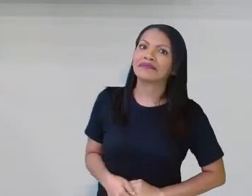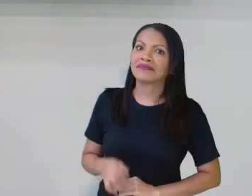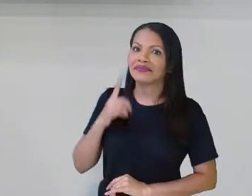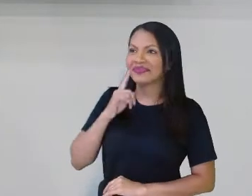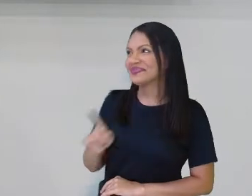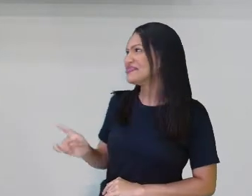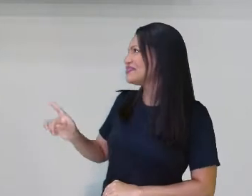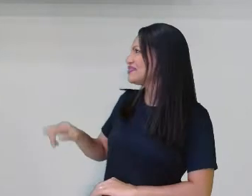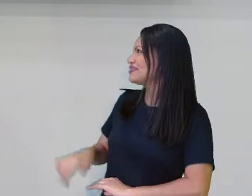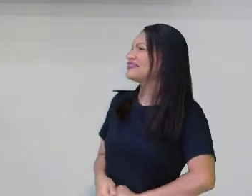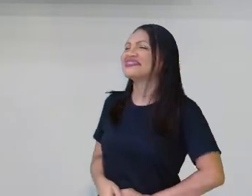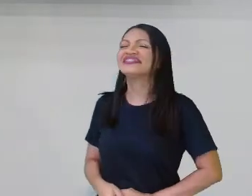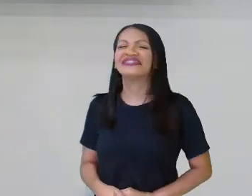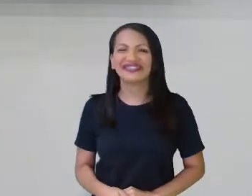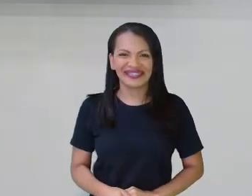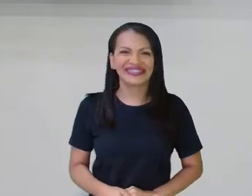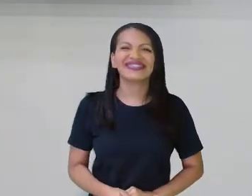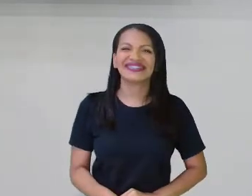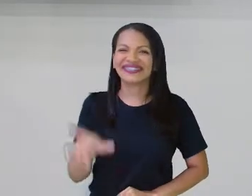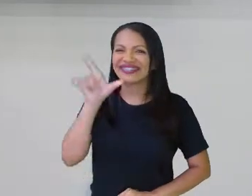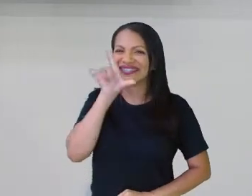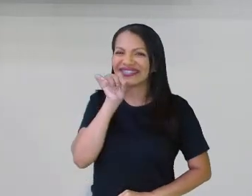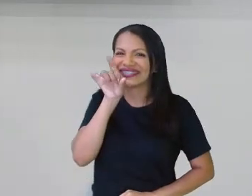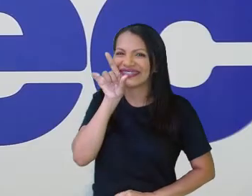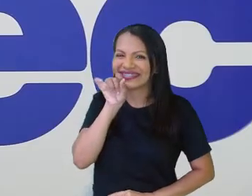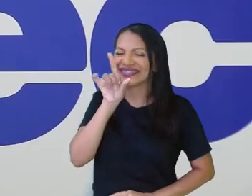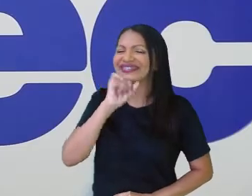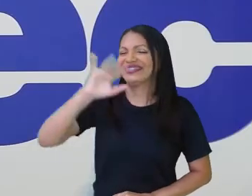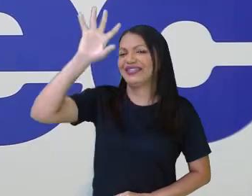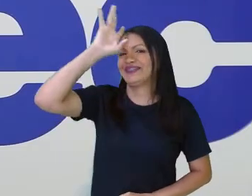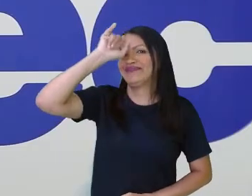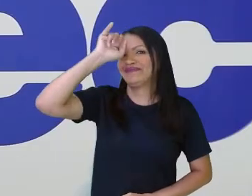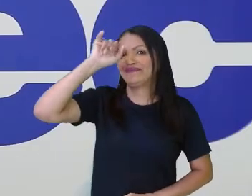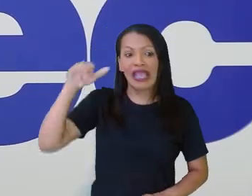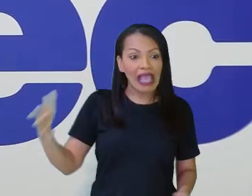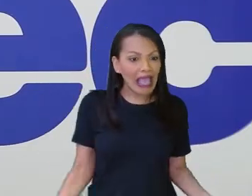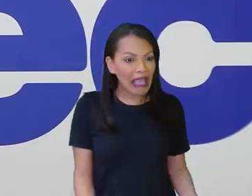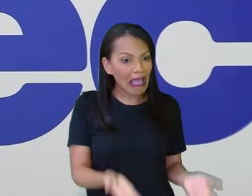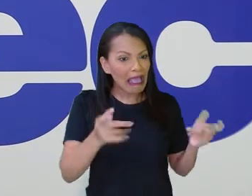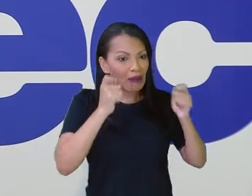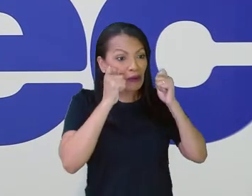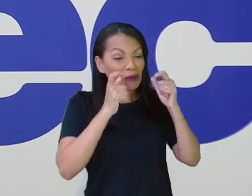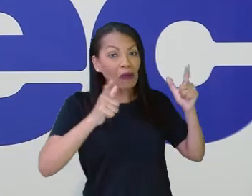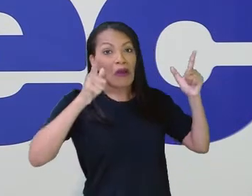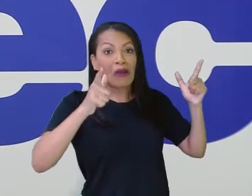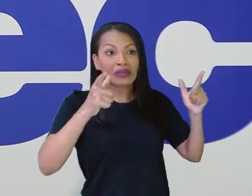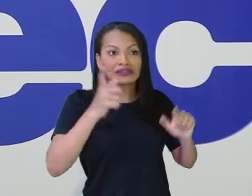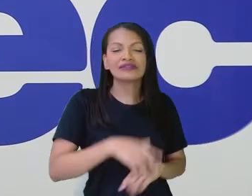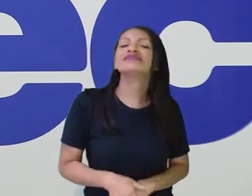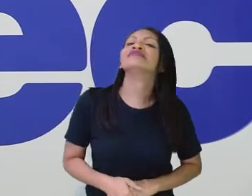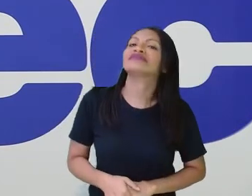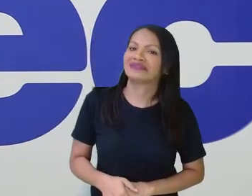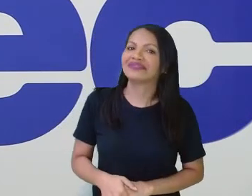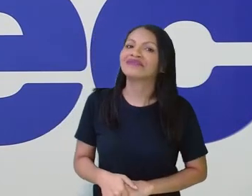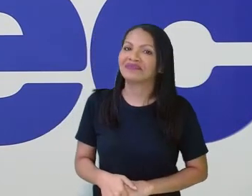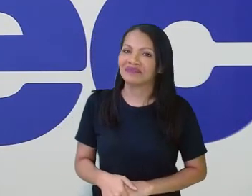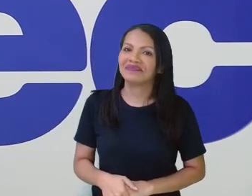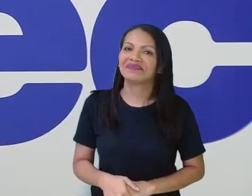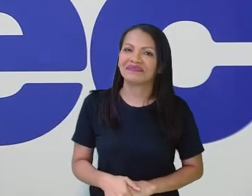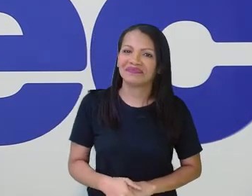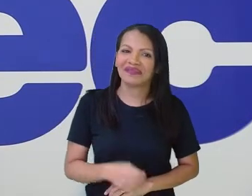tá sim! Acorda esse povo, Carijó! Vamos embora! Canta bem